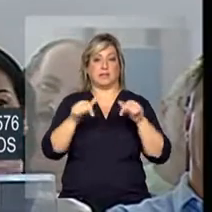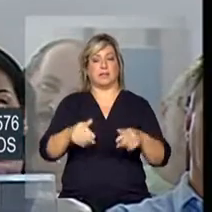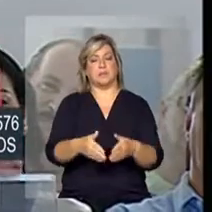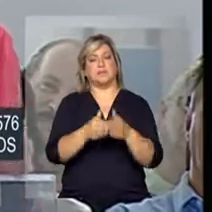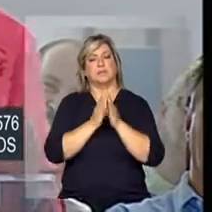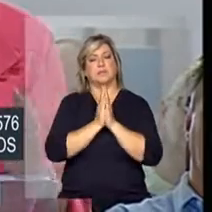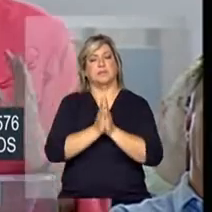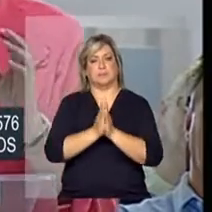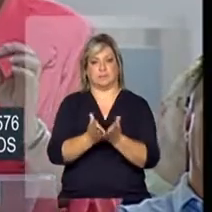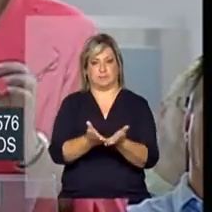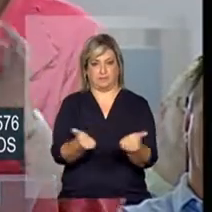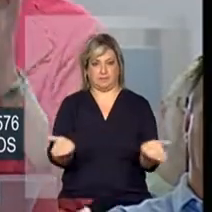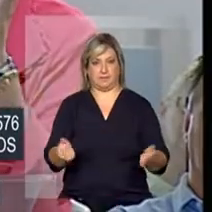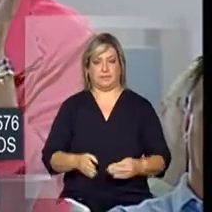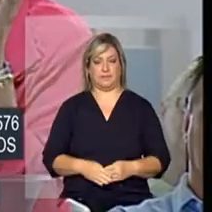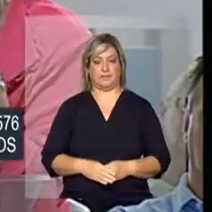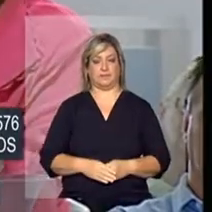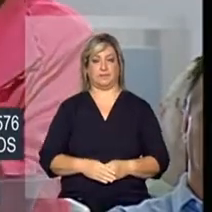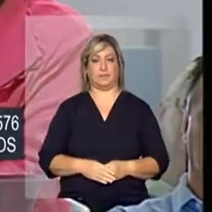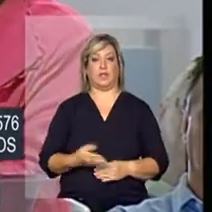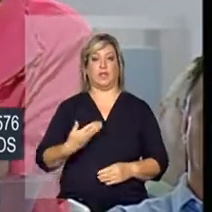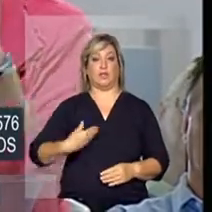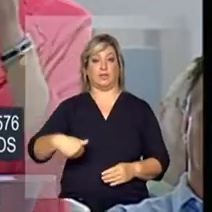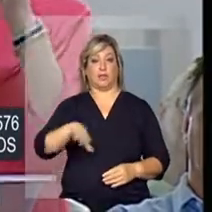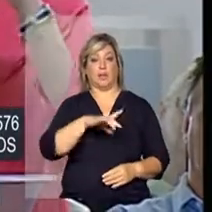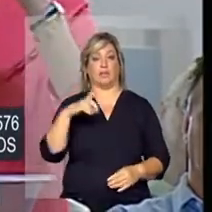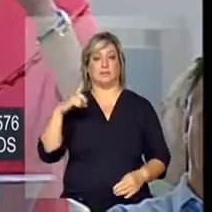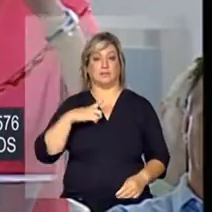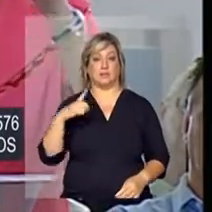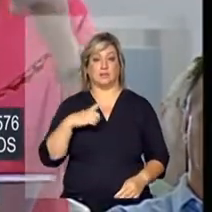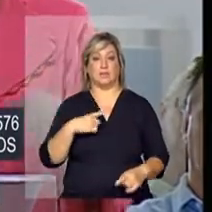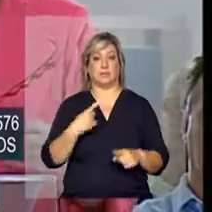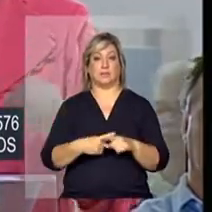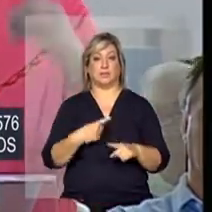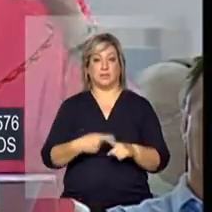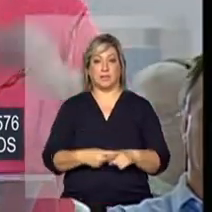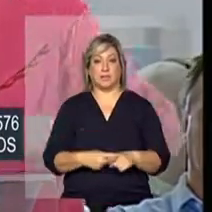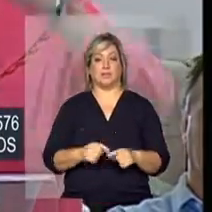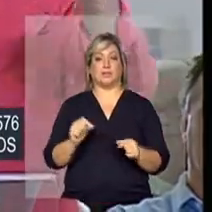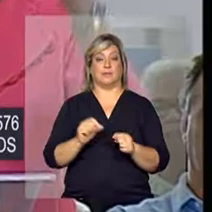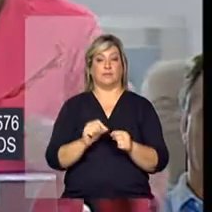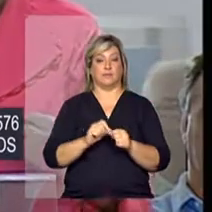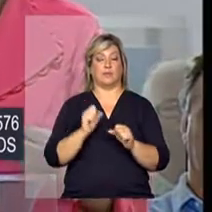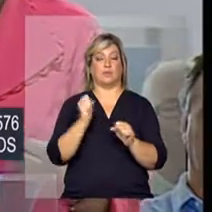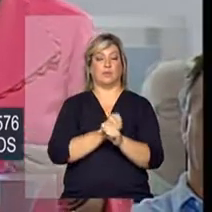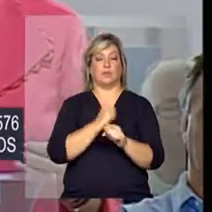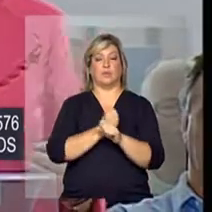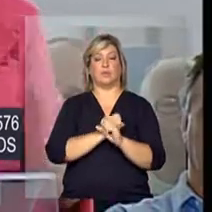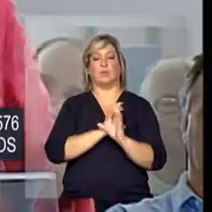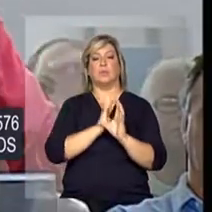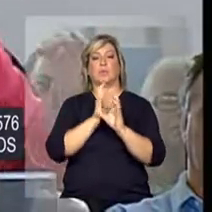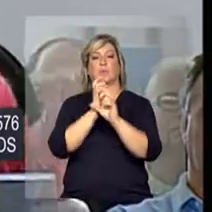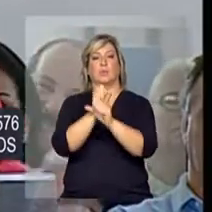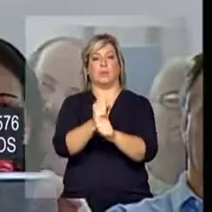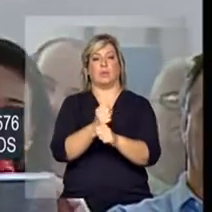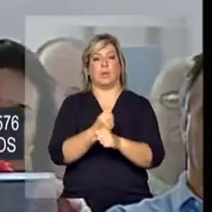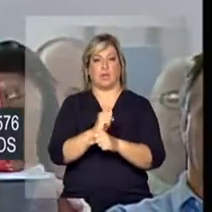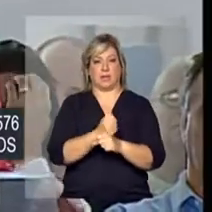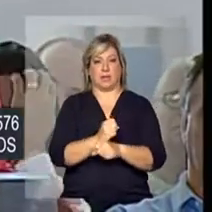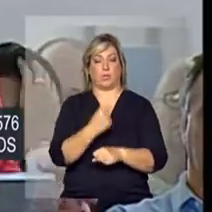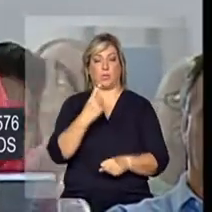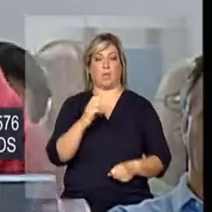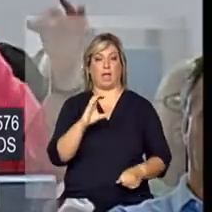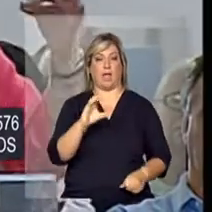apelo. Nós temos, porque construímos ao longo dos anos, um